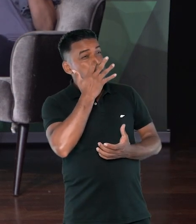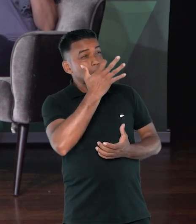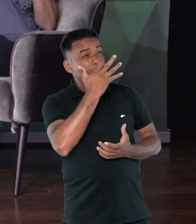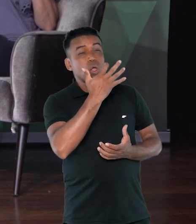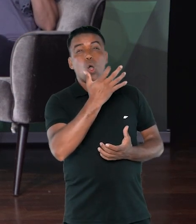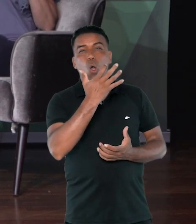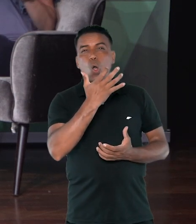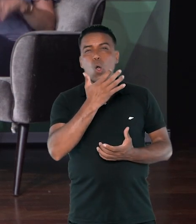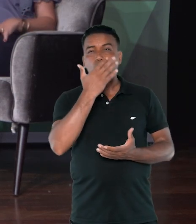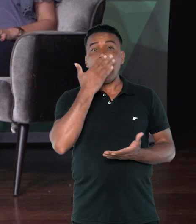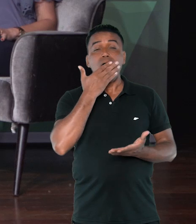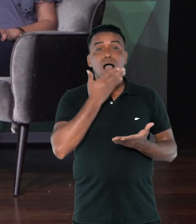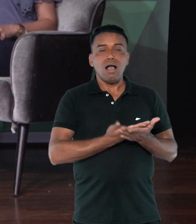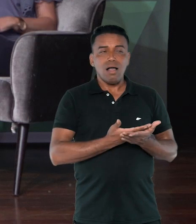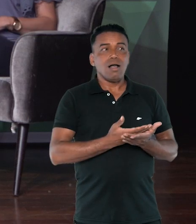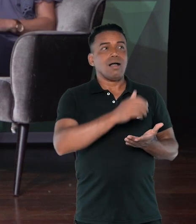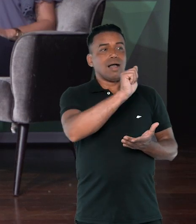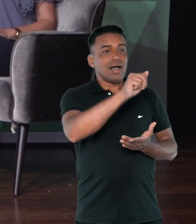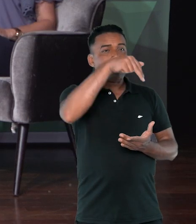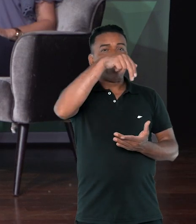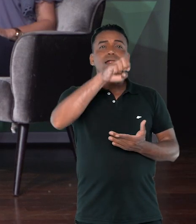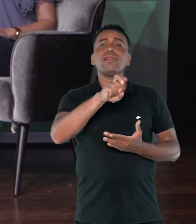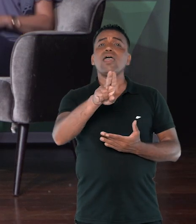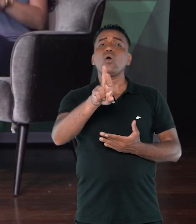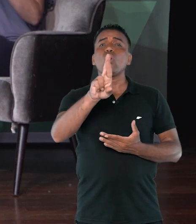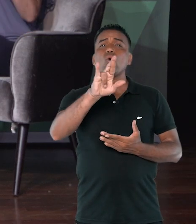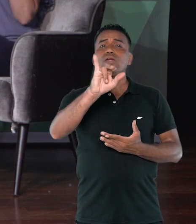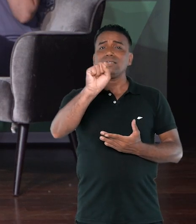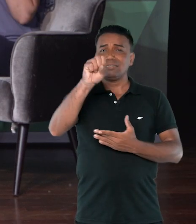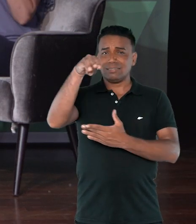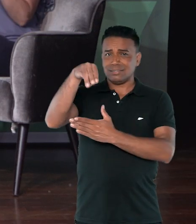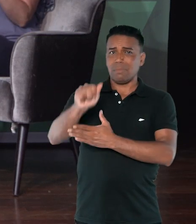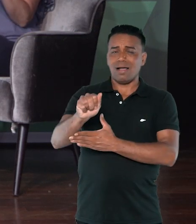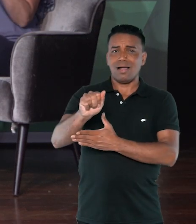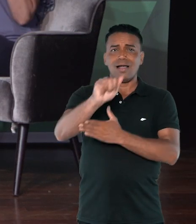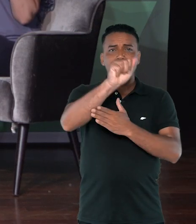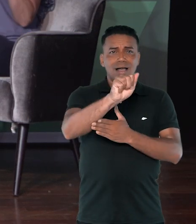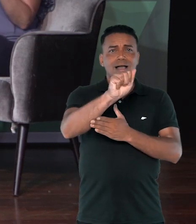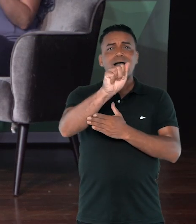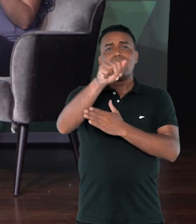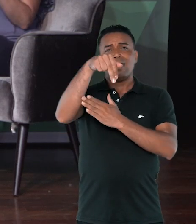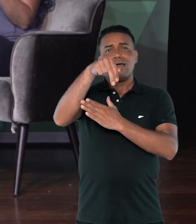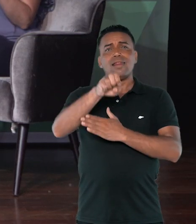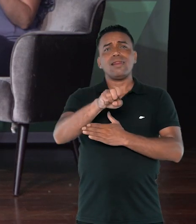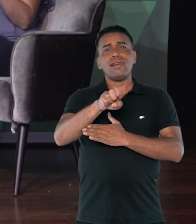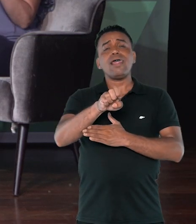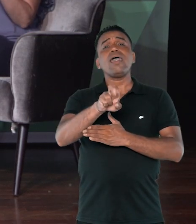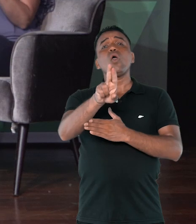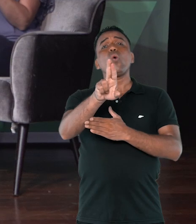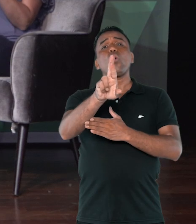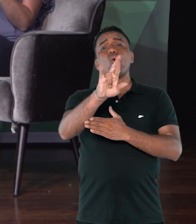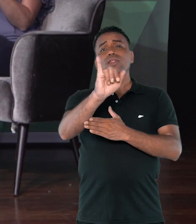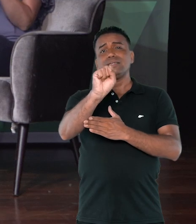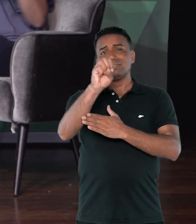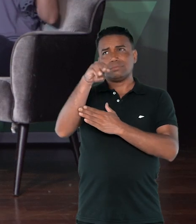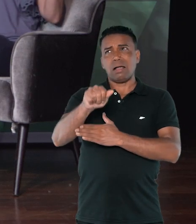é uma história que é interessante, porque eu estava até tentando fazer uma contabilidade, né, de